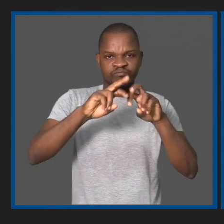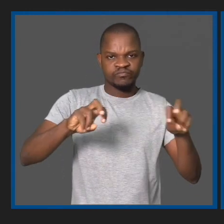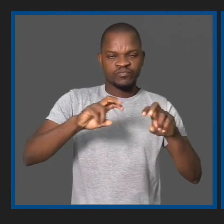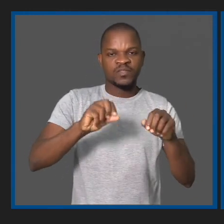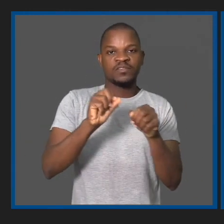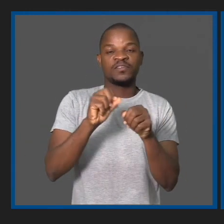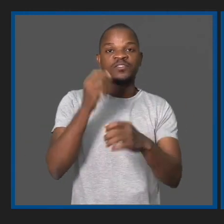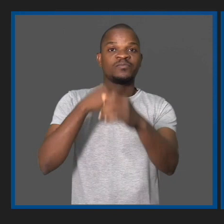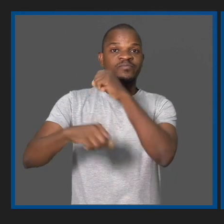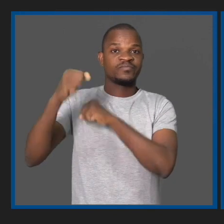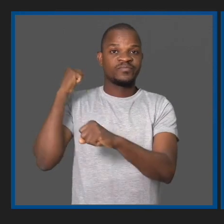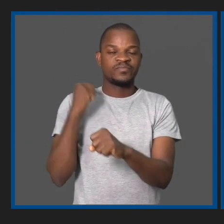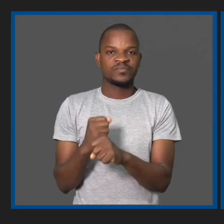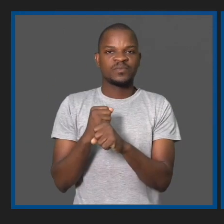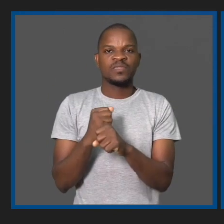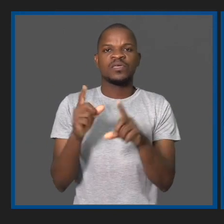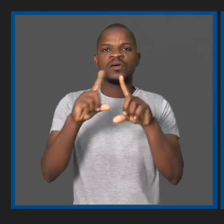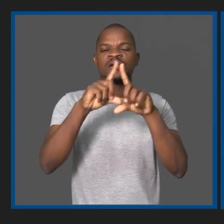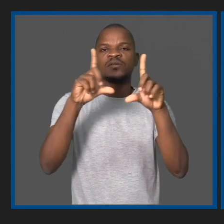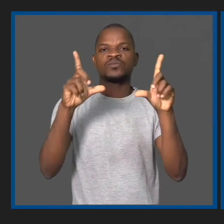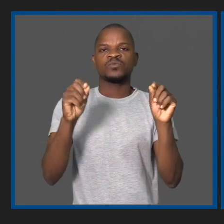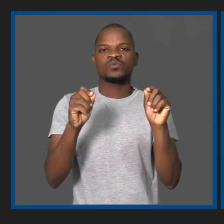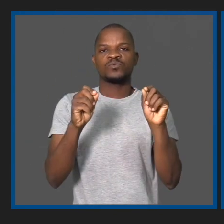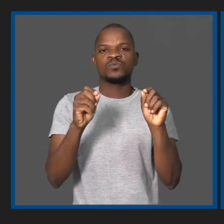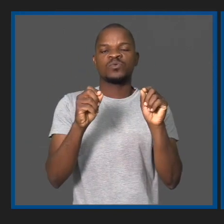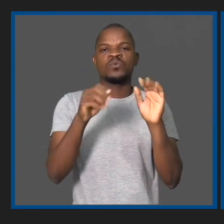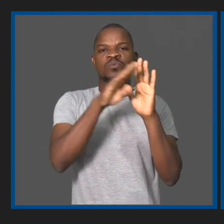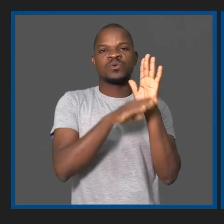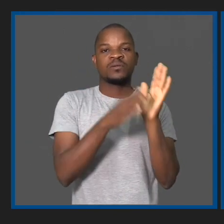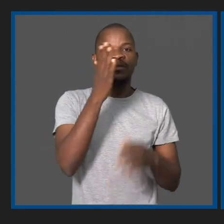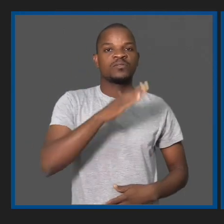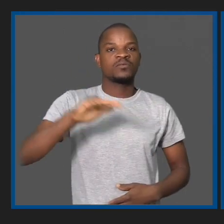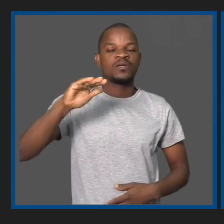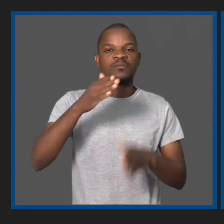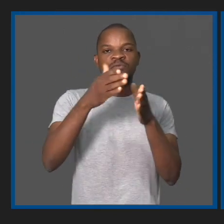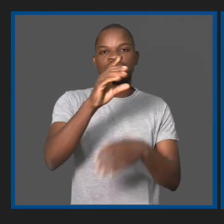consulta feita no ano passado sobre a agenda nacional da deficiência.